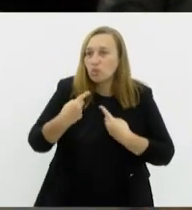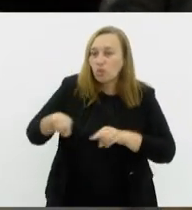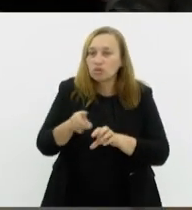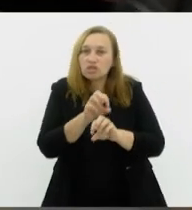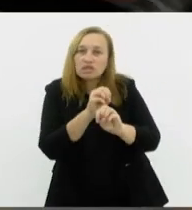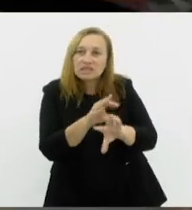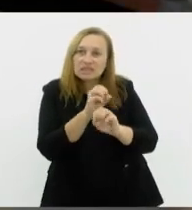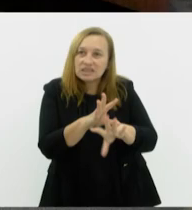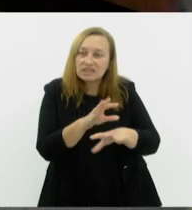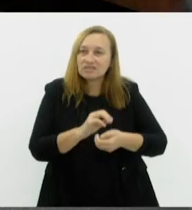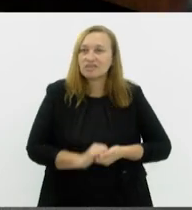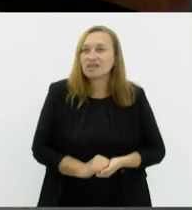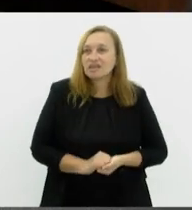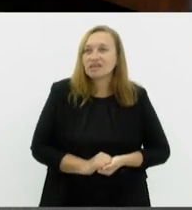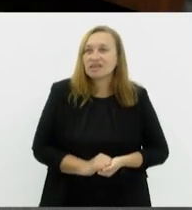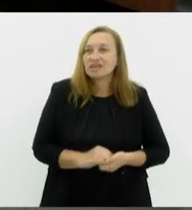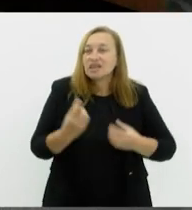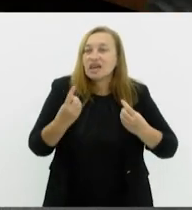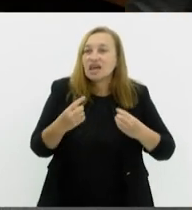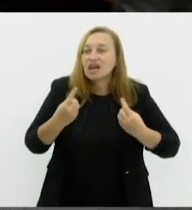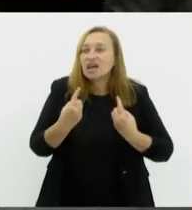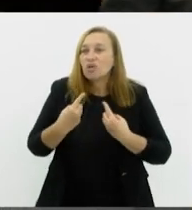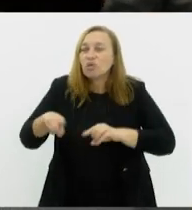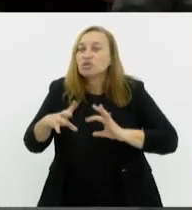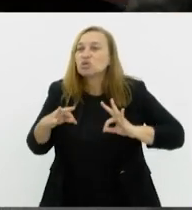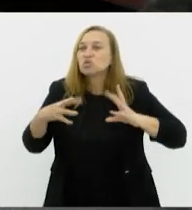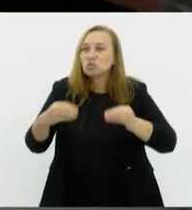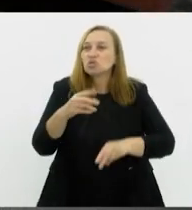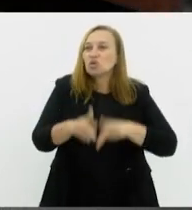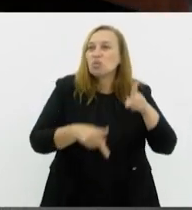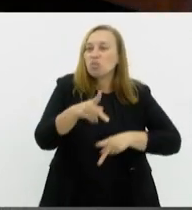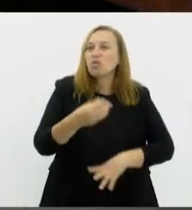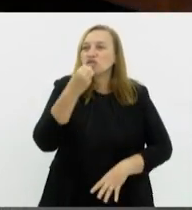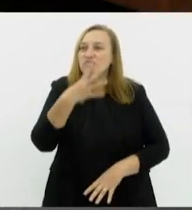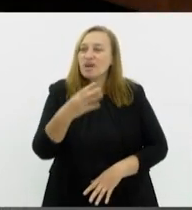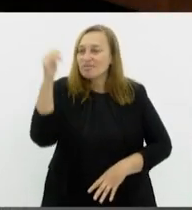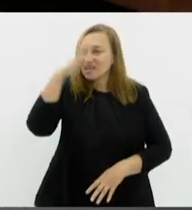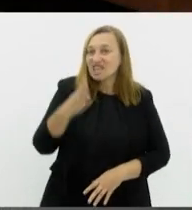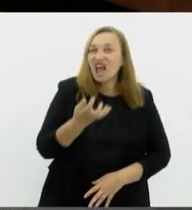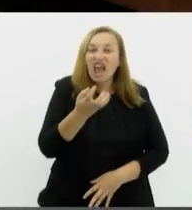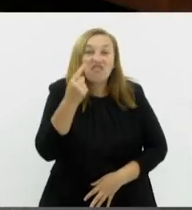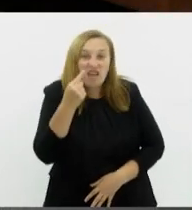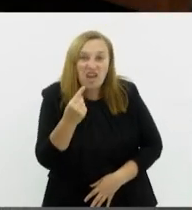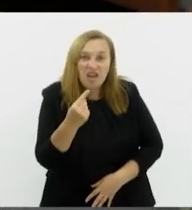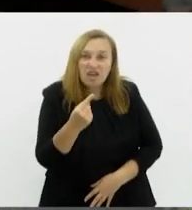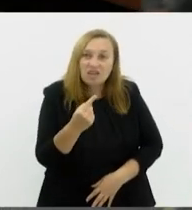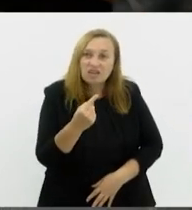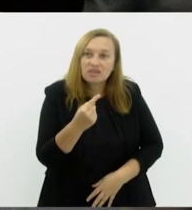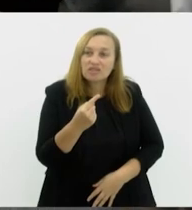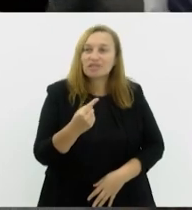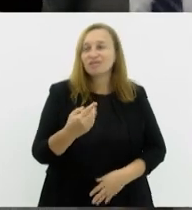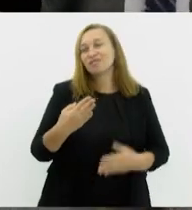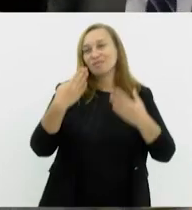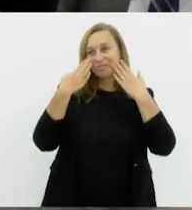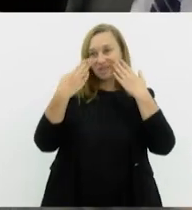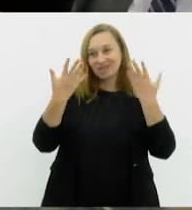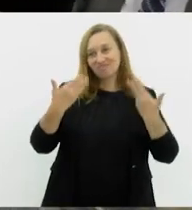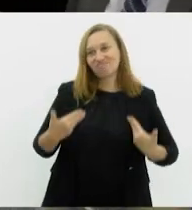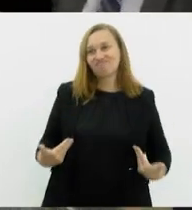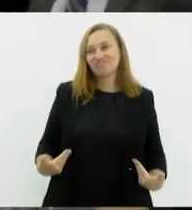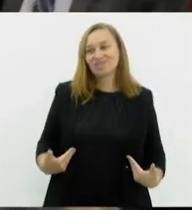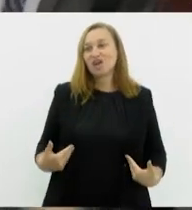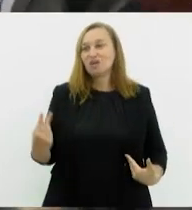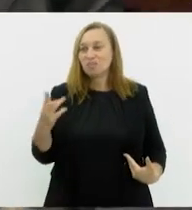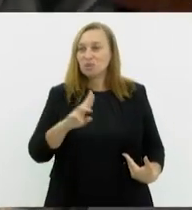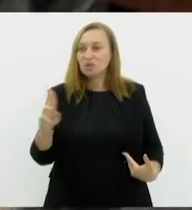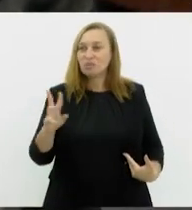anti-ensino e ante tudo aquilo que a população de bem brasileira quer ver, eu me apresento, meu nome